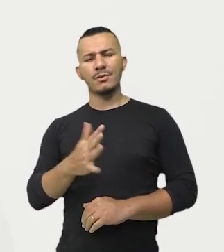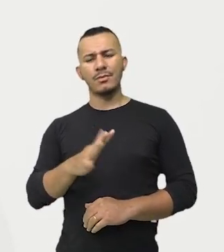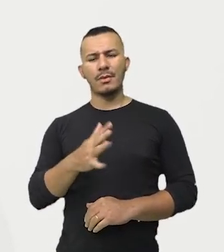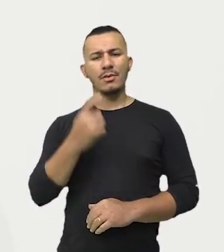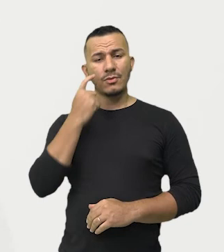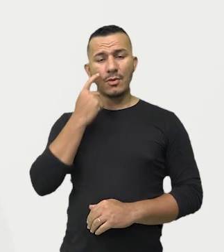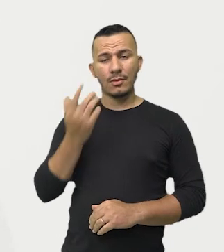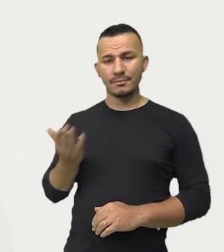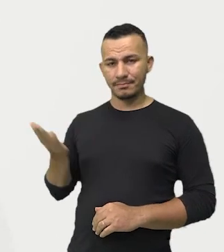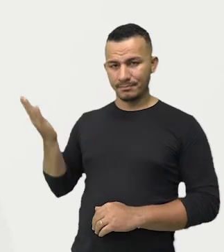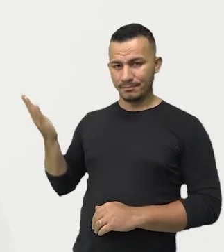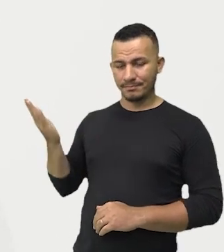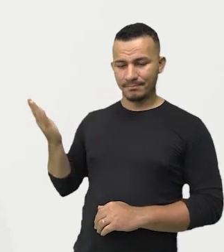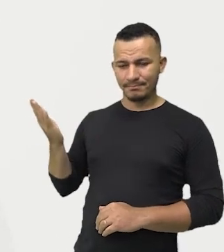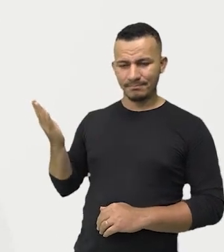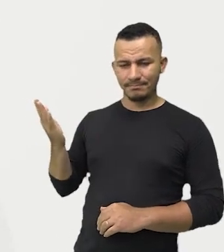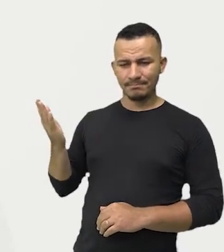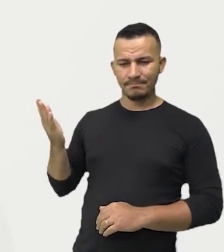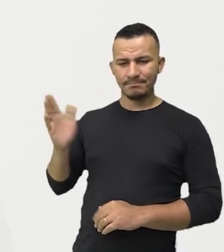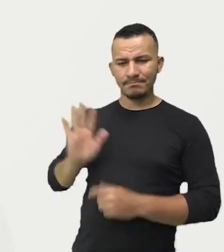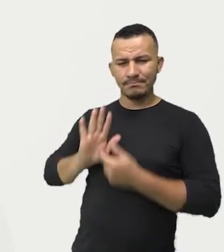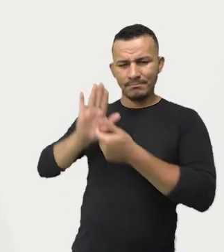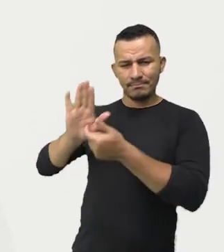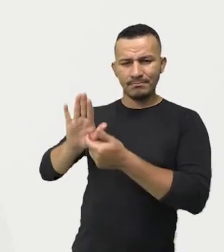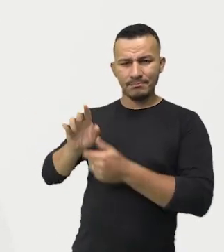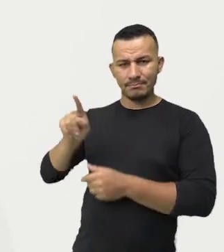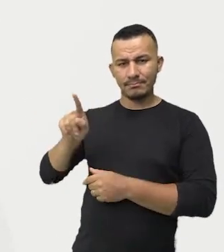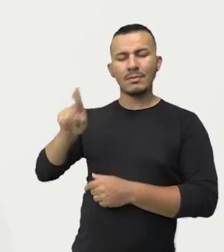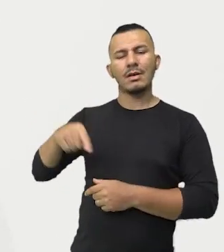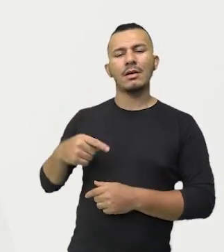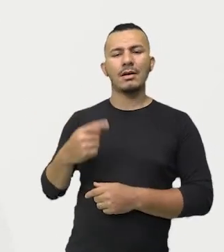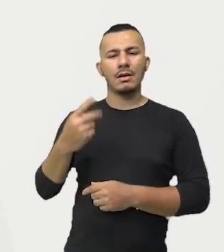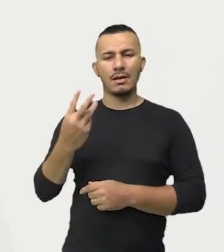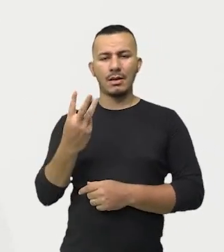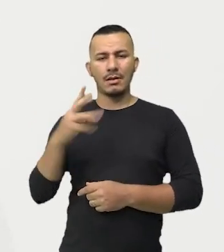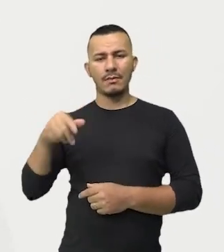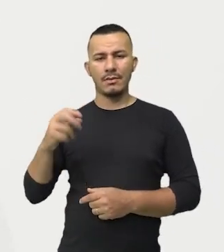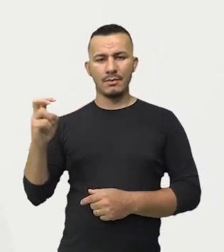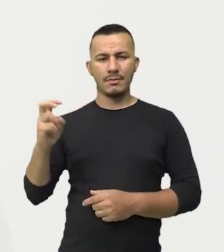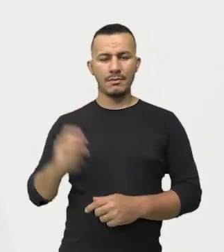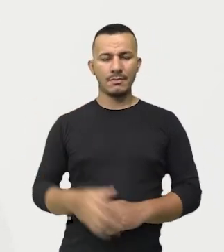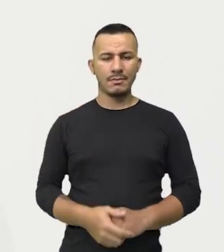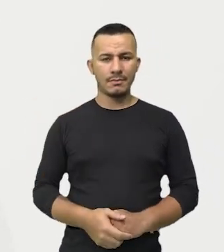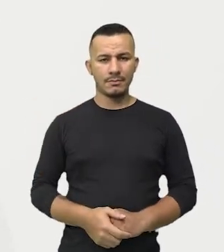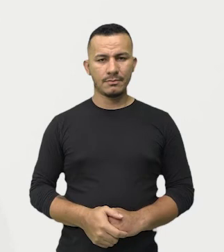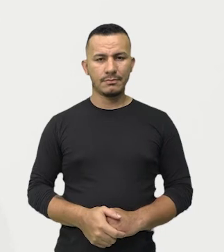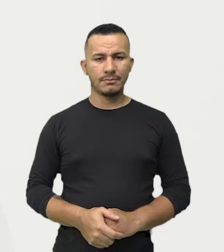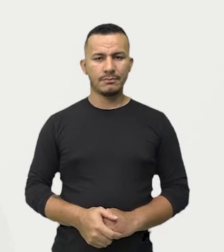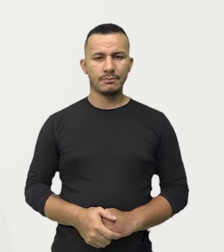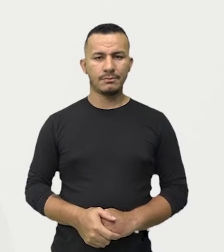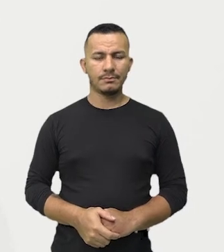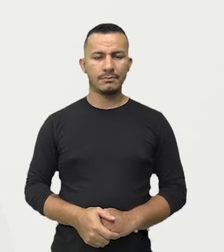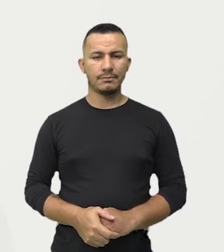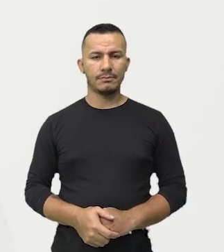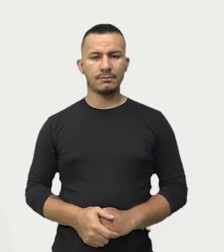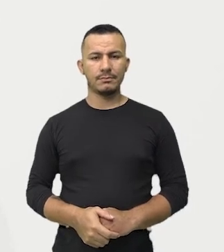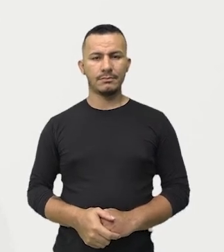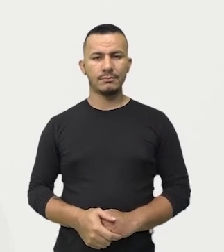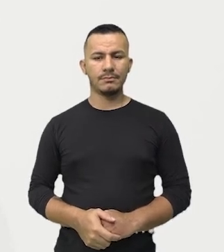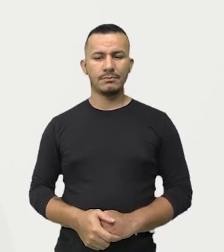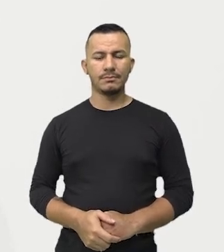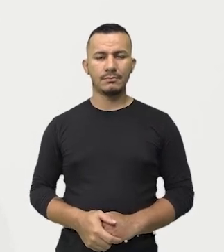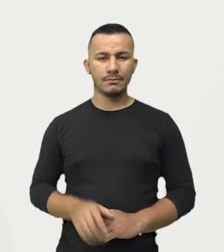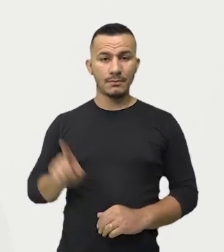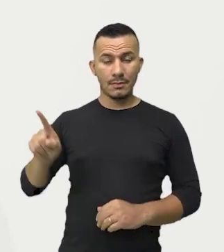Aproximadamente aqui onde o professor está sinalizando para você. Esse número, então, ele será, então, aqui